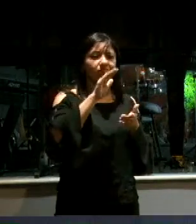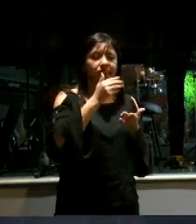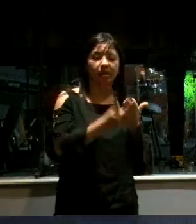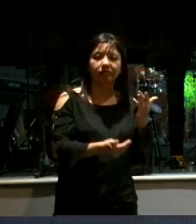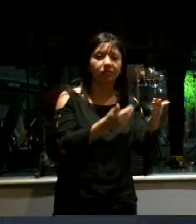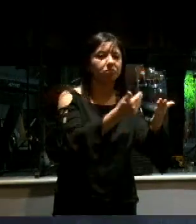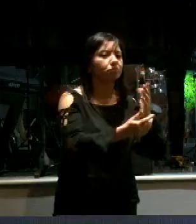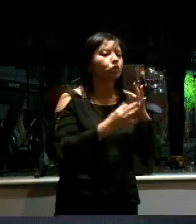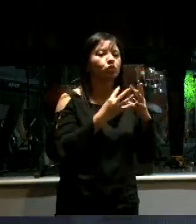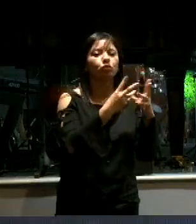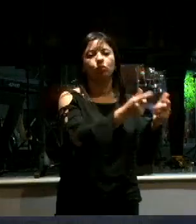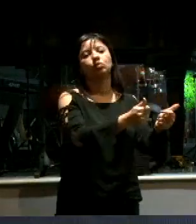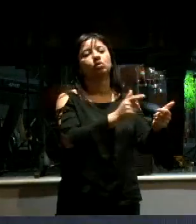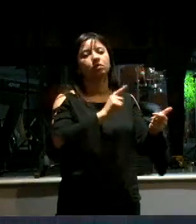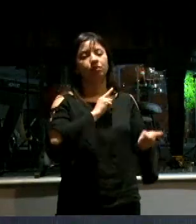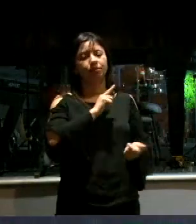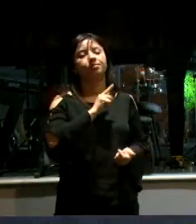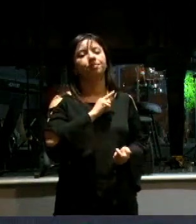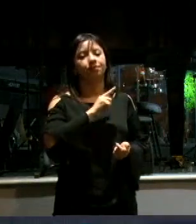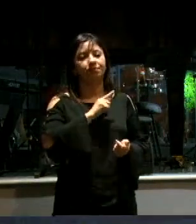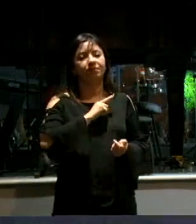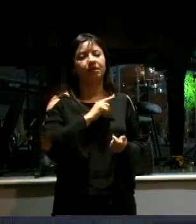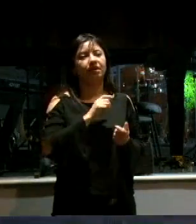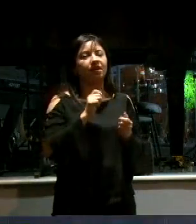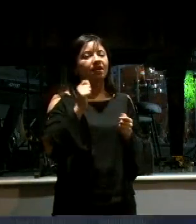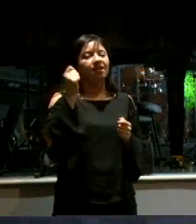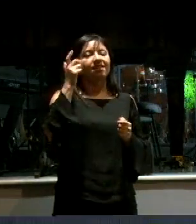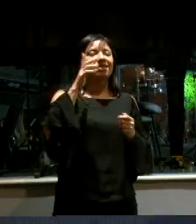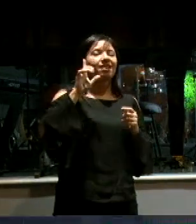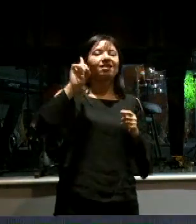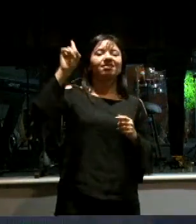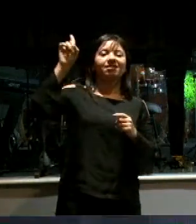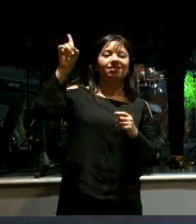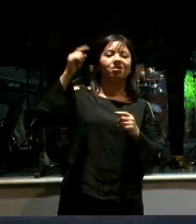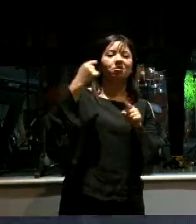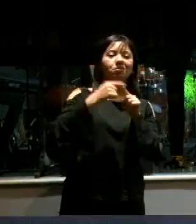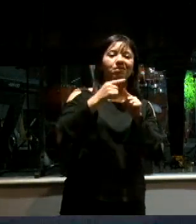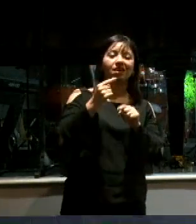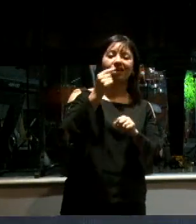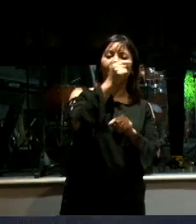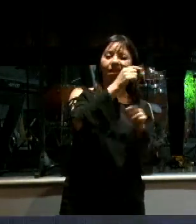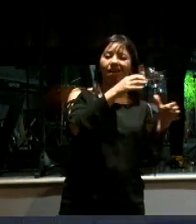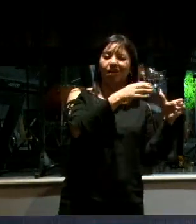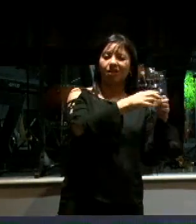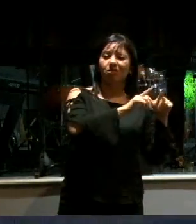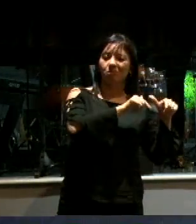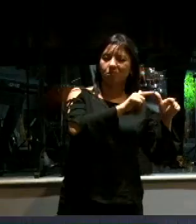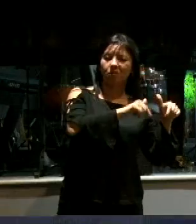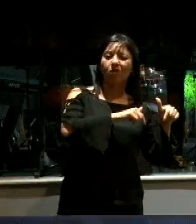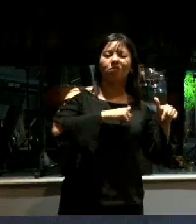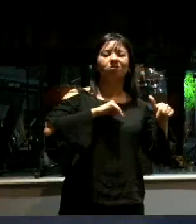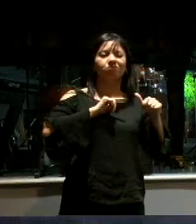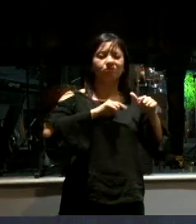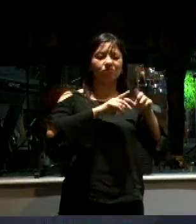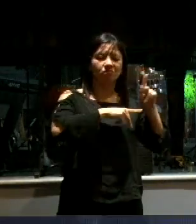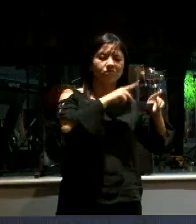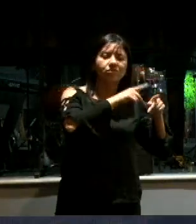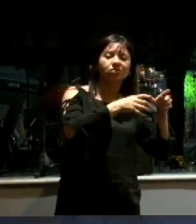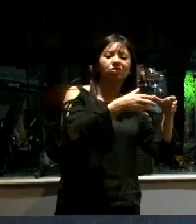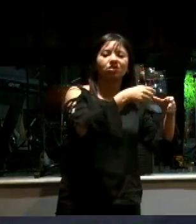porque no meio daquele povo tinha um que orou. E basta um que